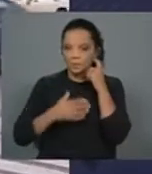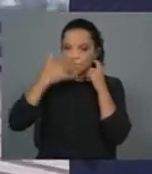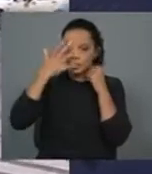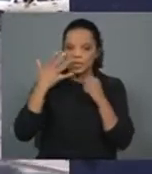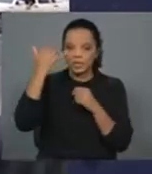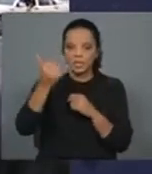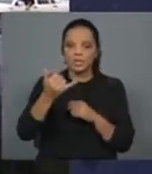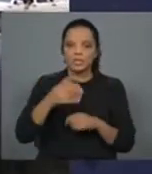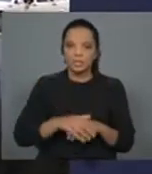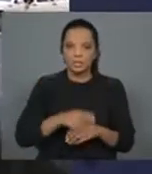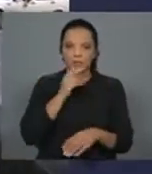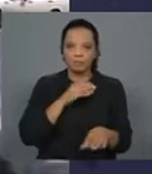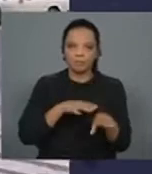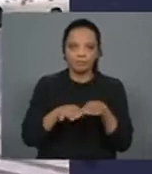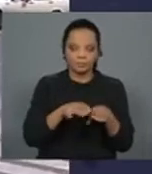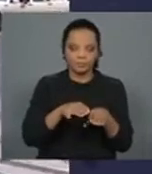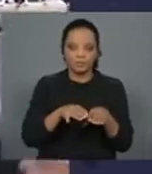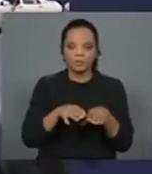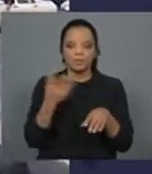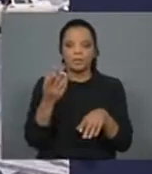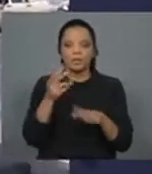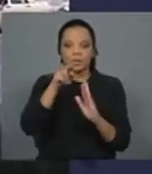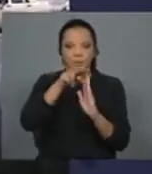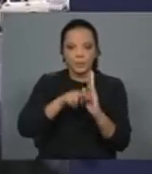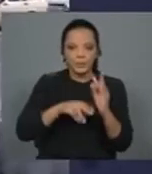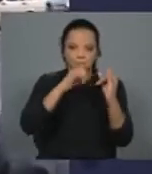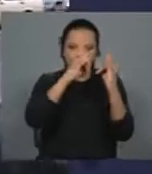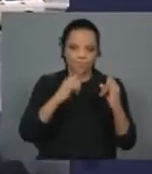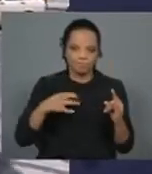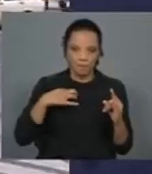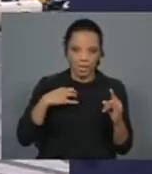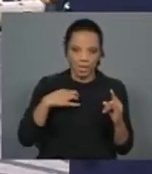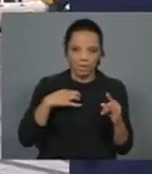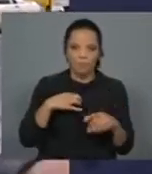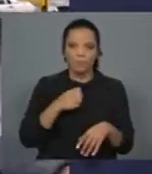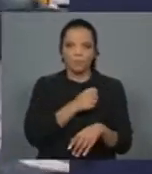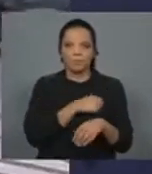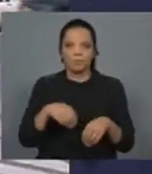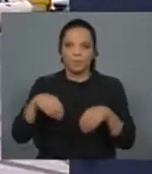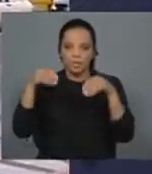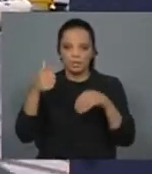ao terremoto, acampa em tendas de lona no Palácio de Belém, nos